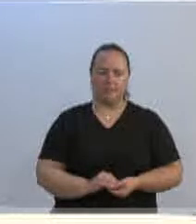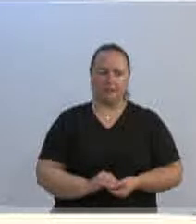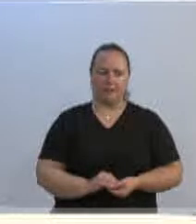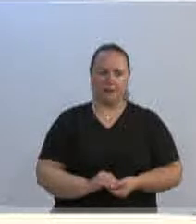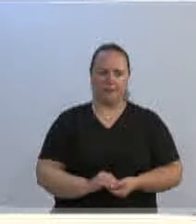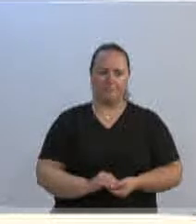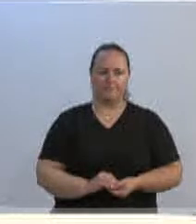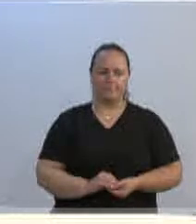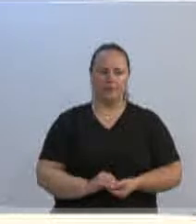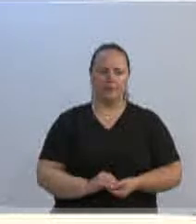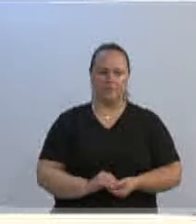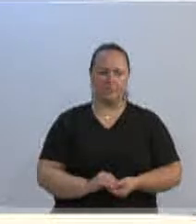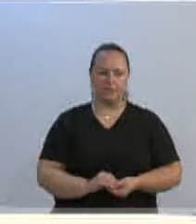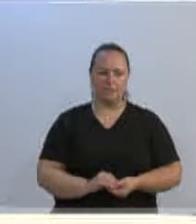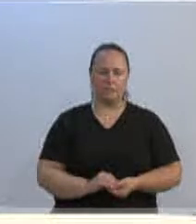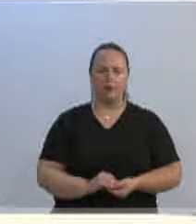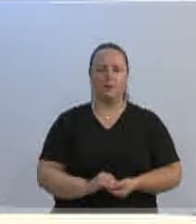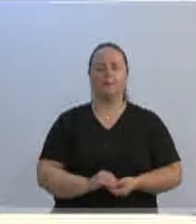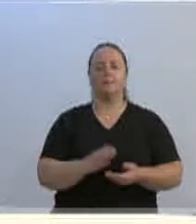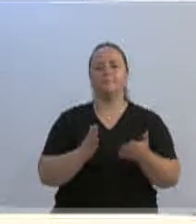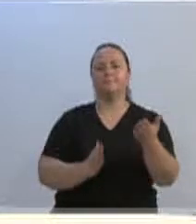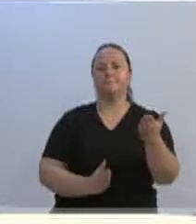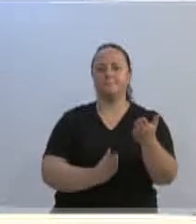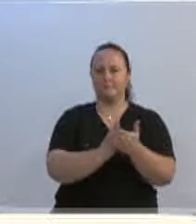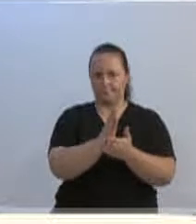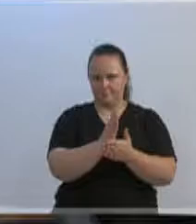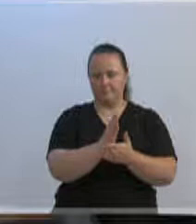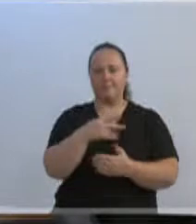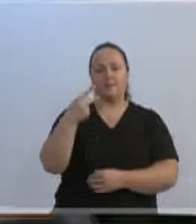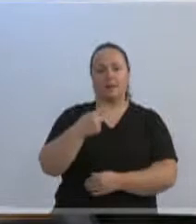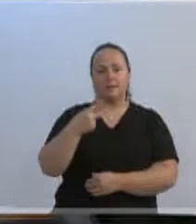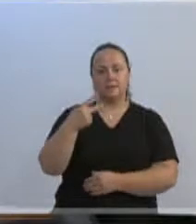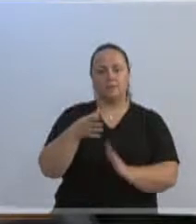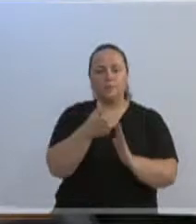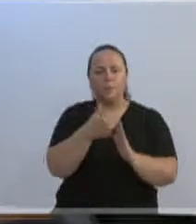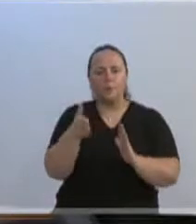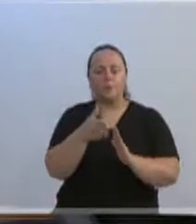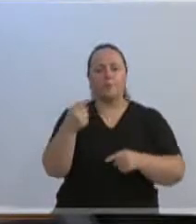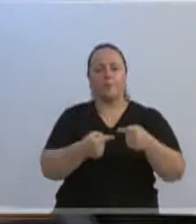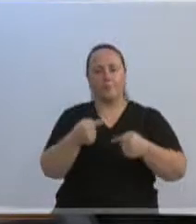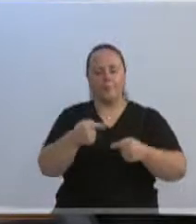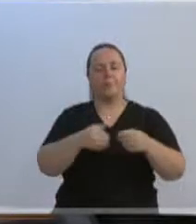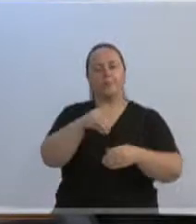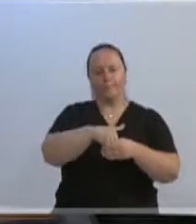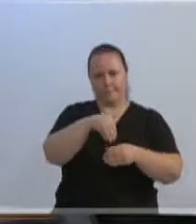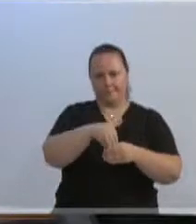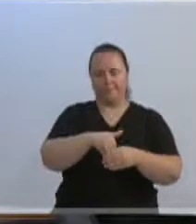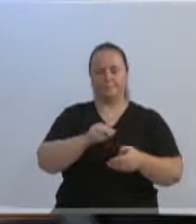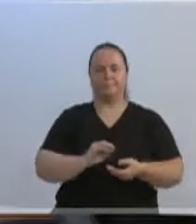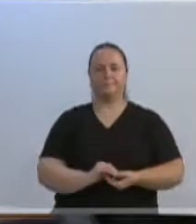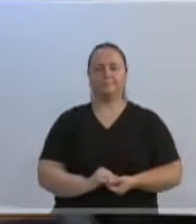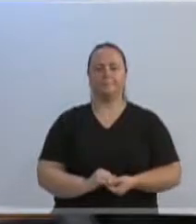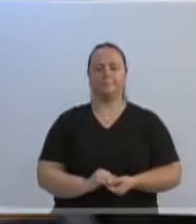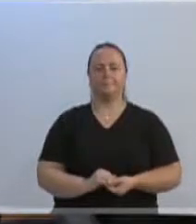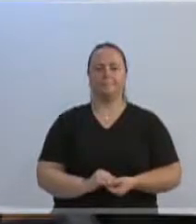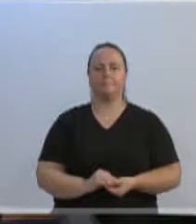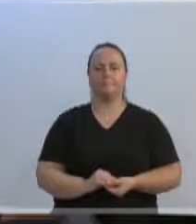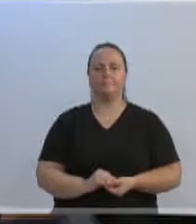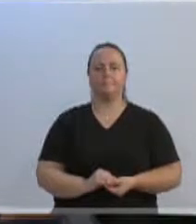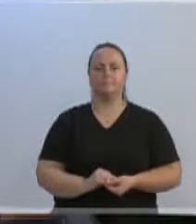se aprovado e ao segundo turno de discussão e votação o vereador